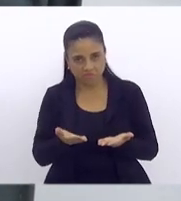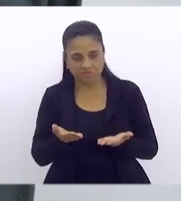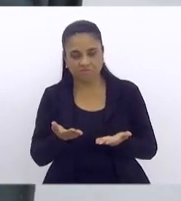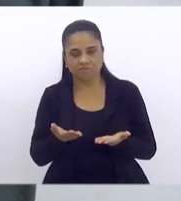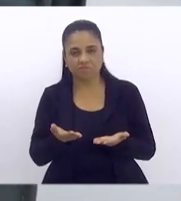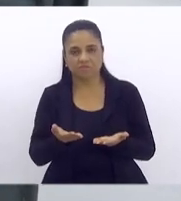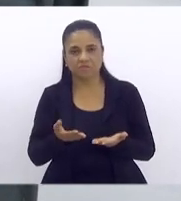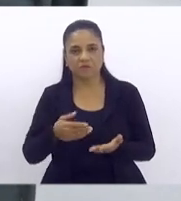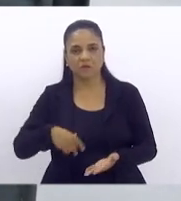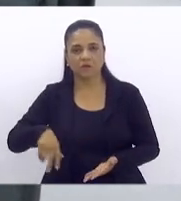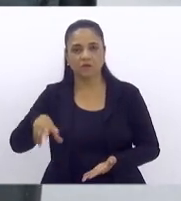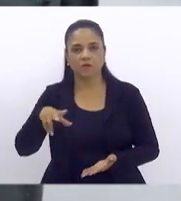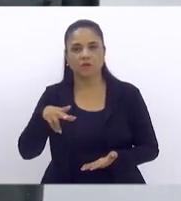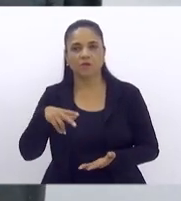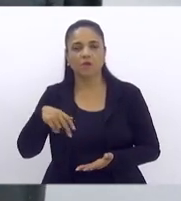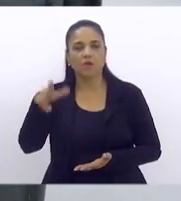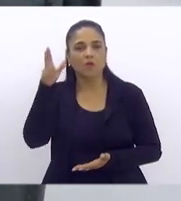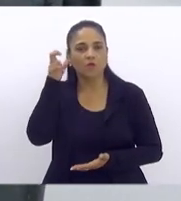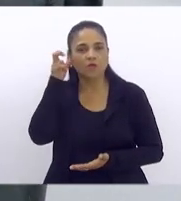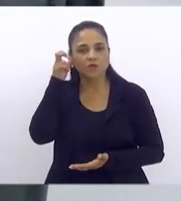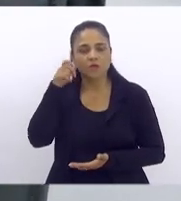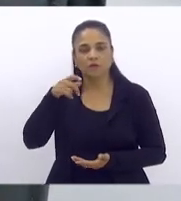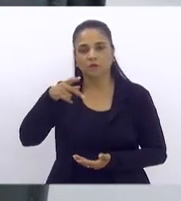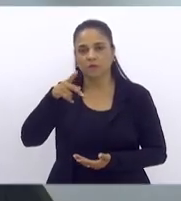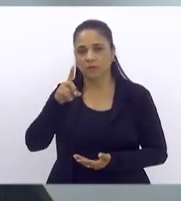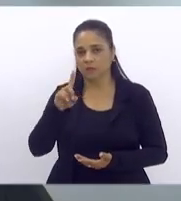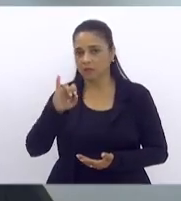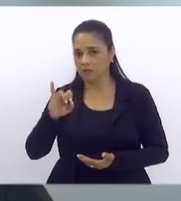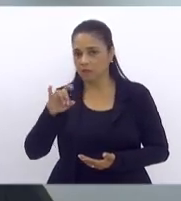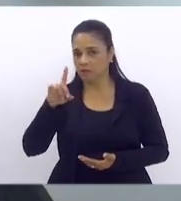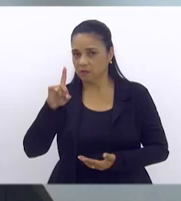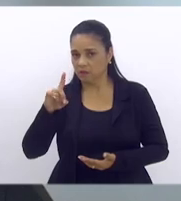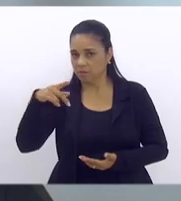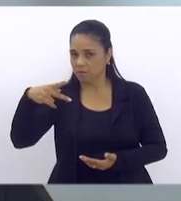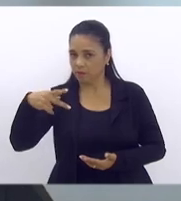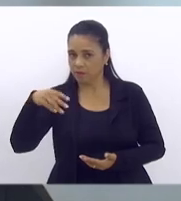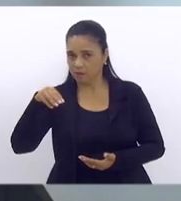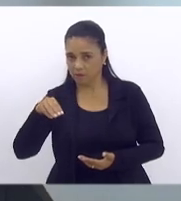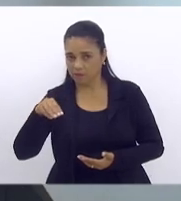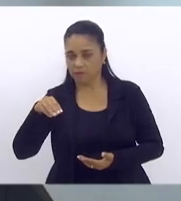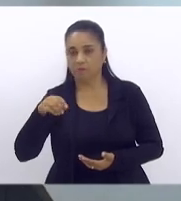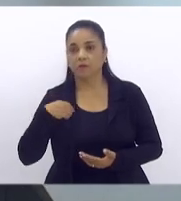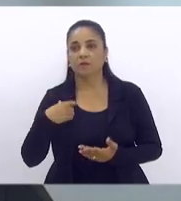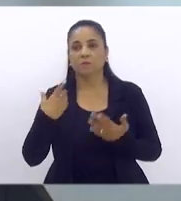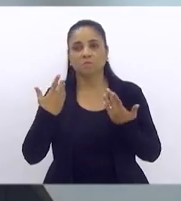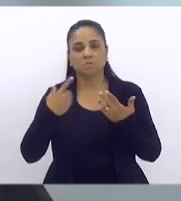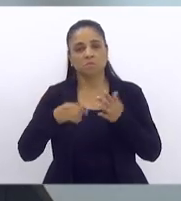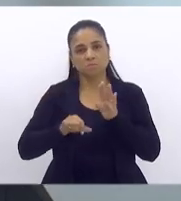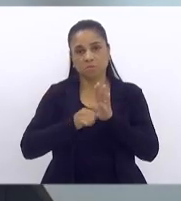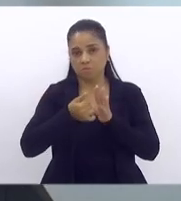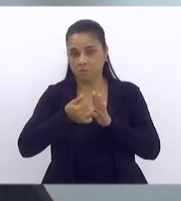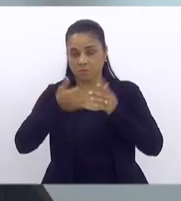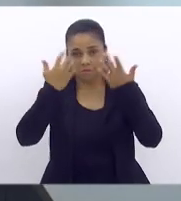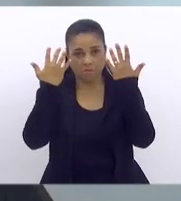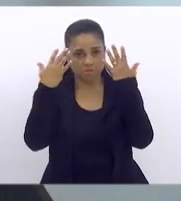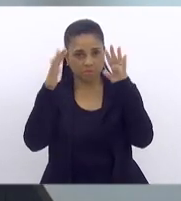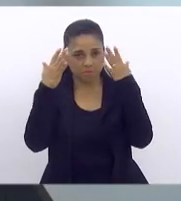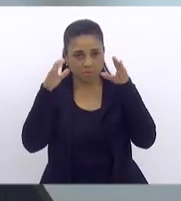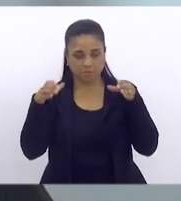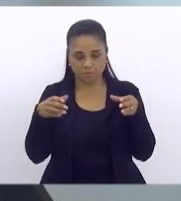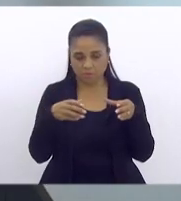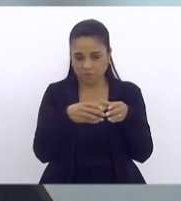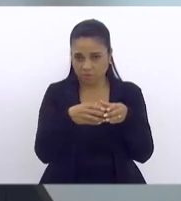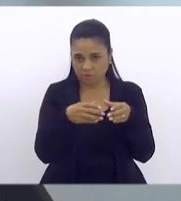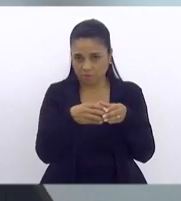possa ouvir o IDPN. Primeiro, queria parabenizar o trabalho desta comissão,